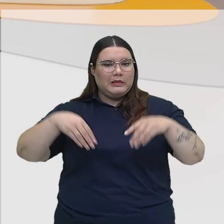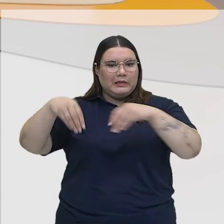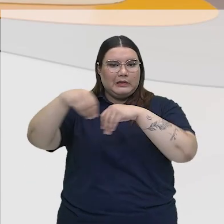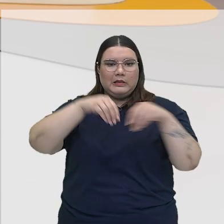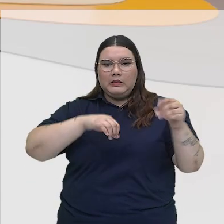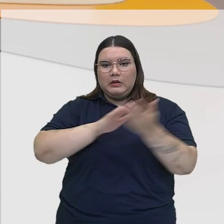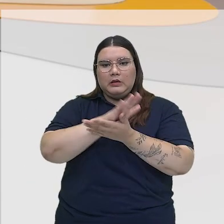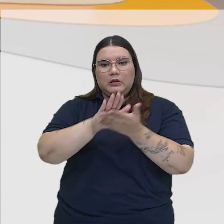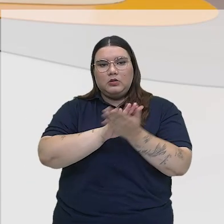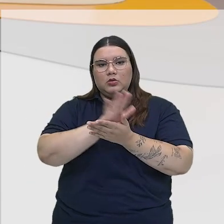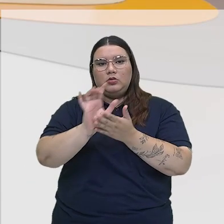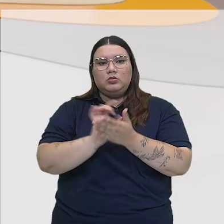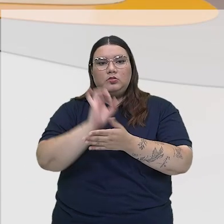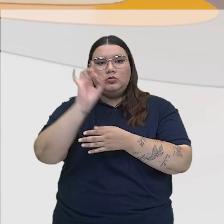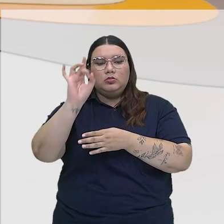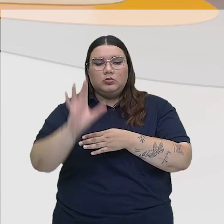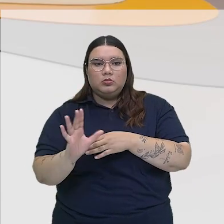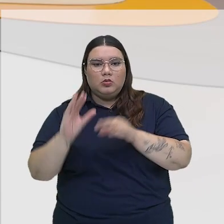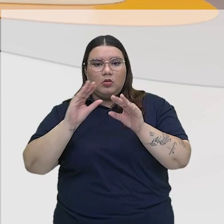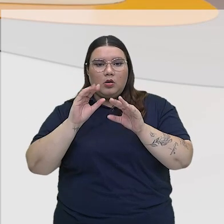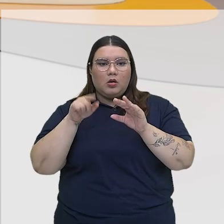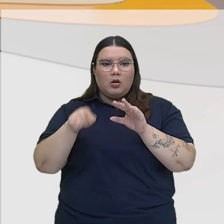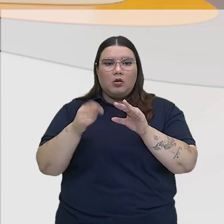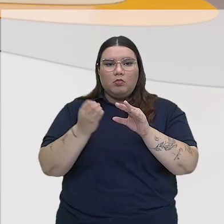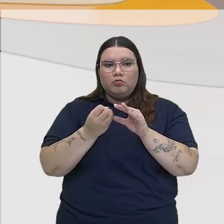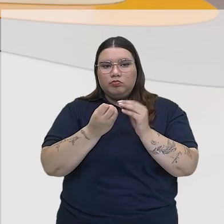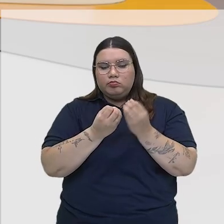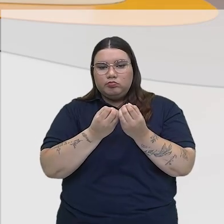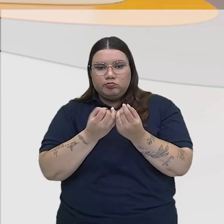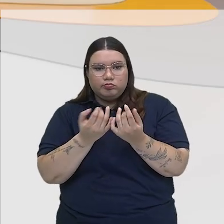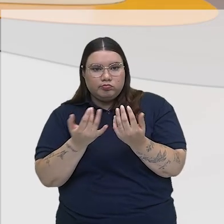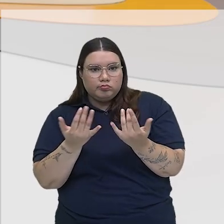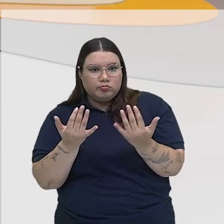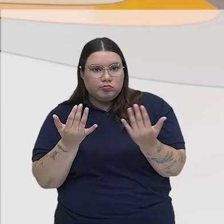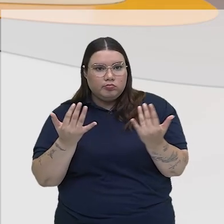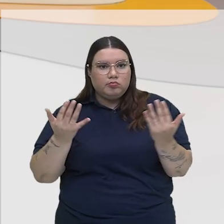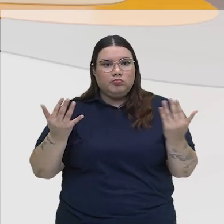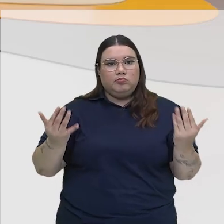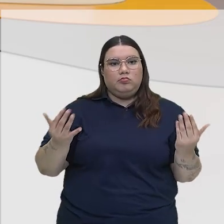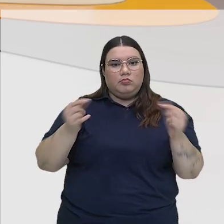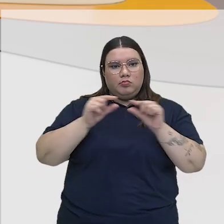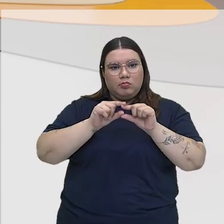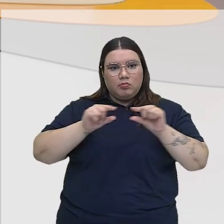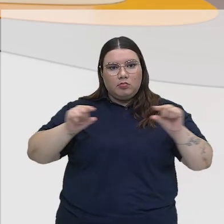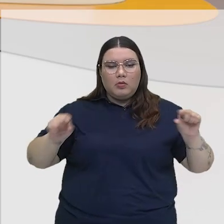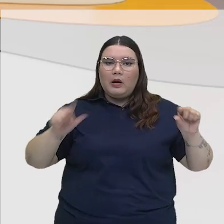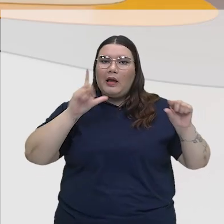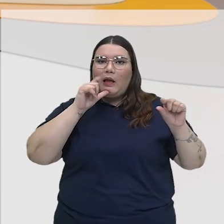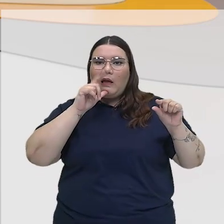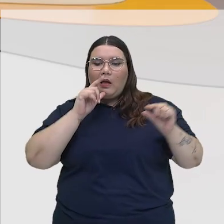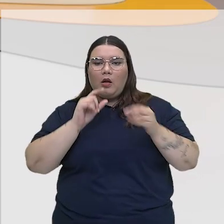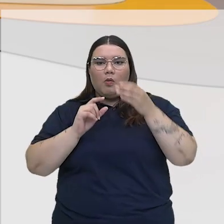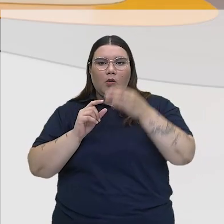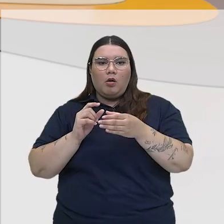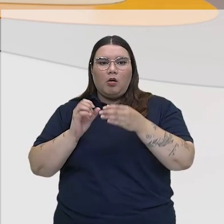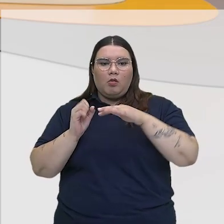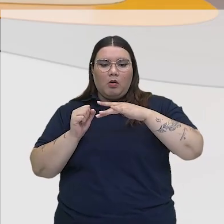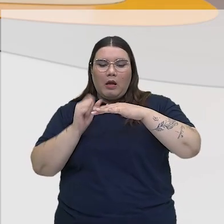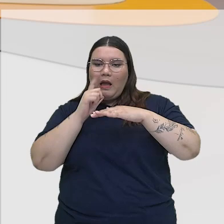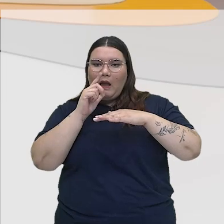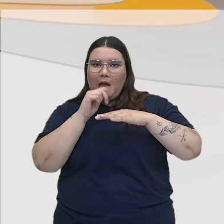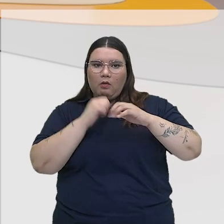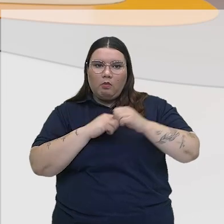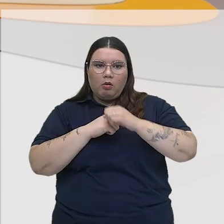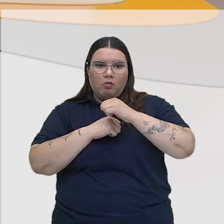terra. Ela precisa apenas que a plantação, as mudas, estejam numa solução aquosa, ou seja, é uma